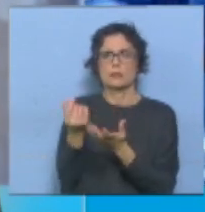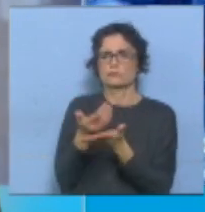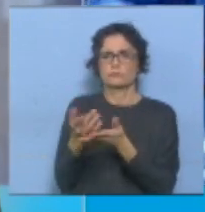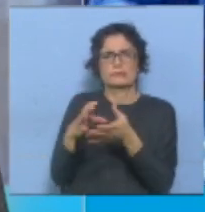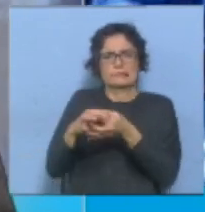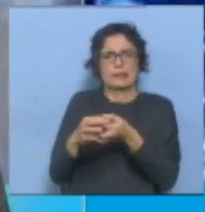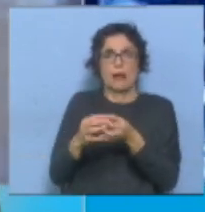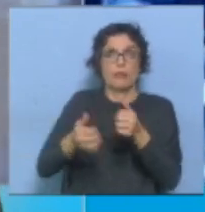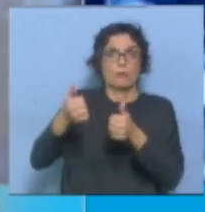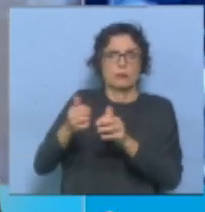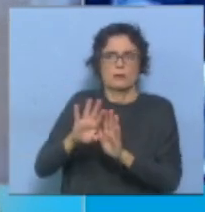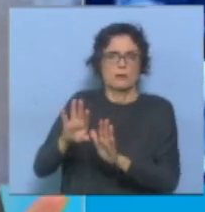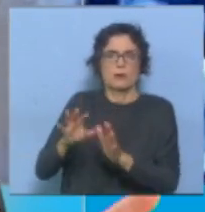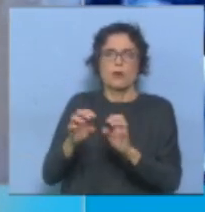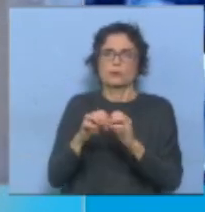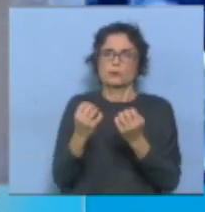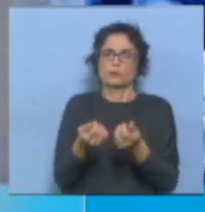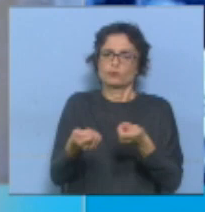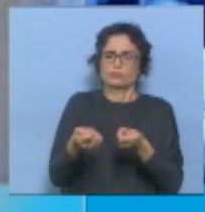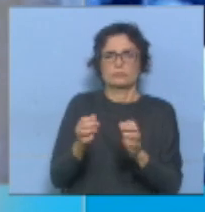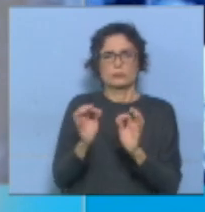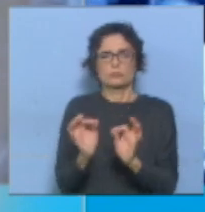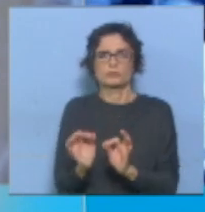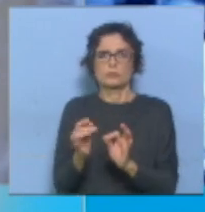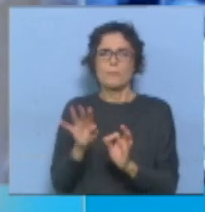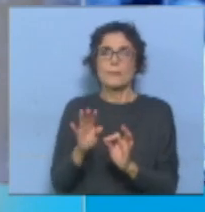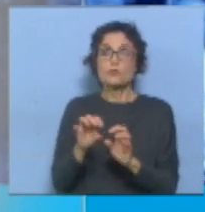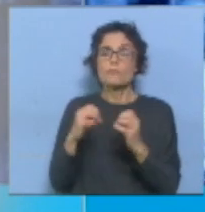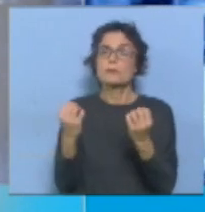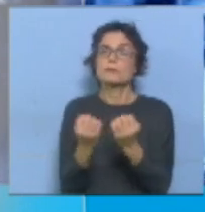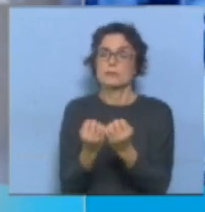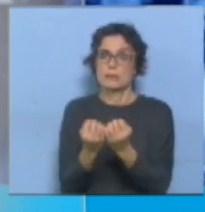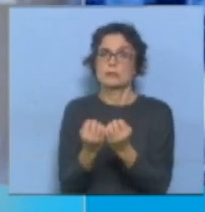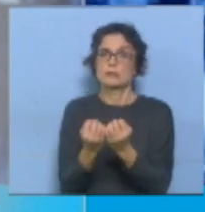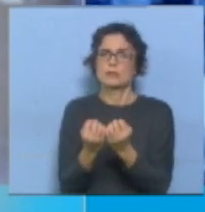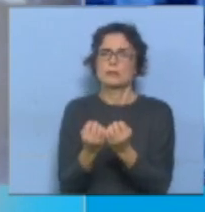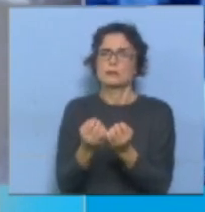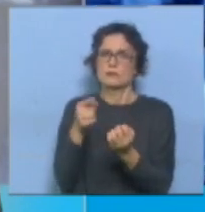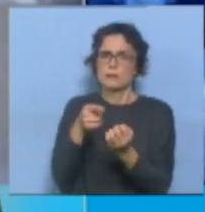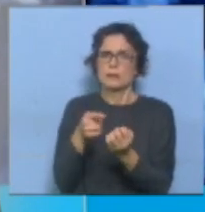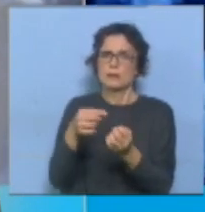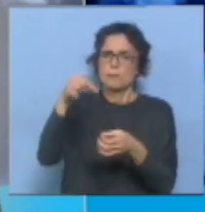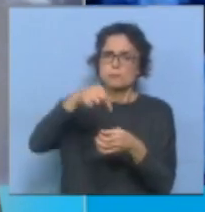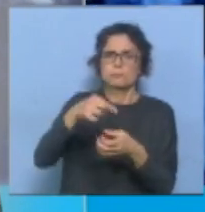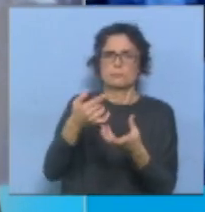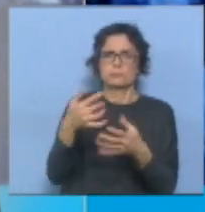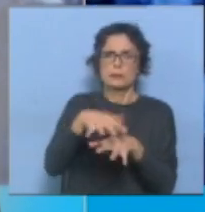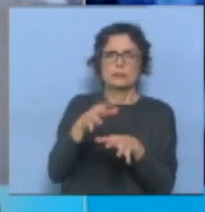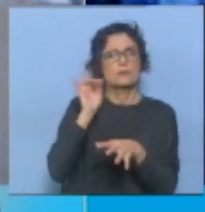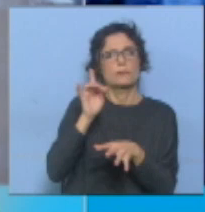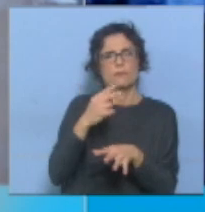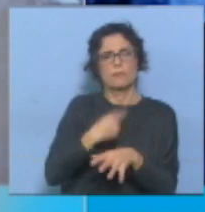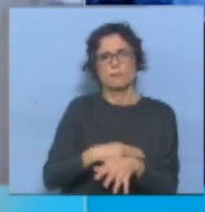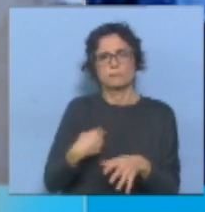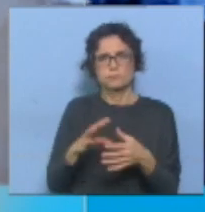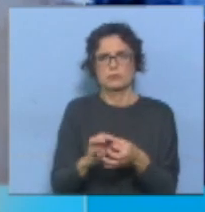não é apenas uma sociedade bem organizada, bem gerida, mas é uma sociedade que está marcada pelos valores cristãos. Nesse sentido, é muito importante